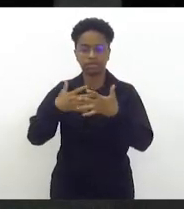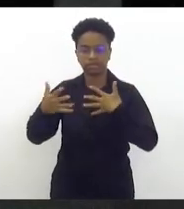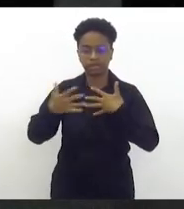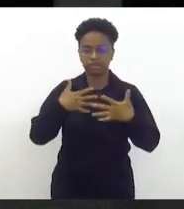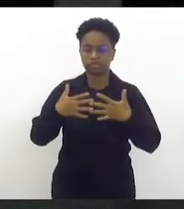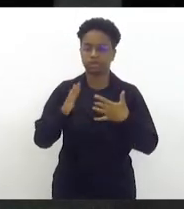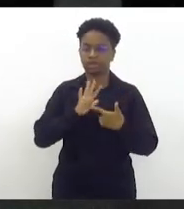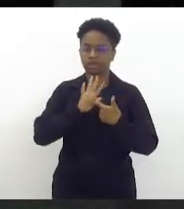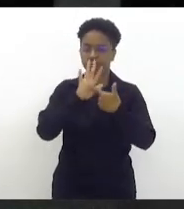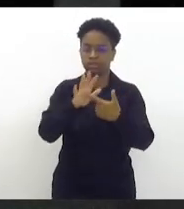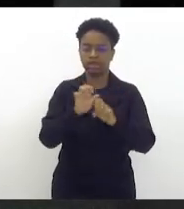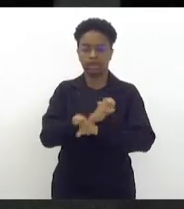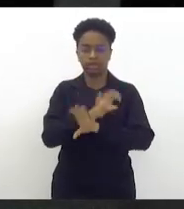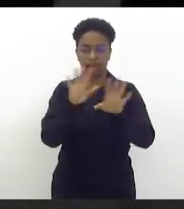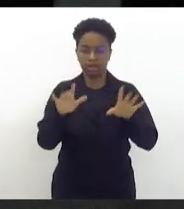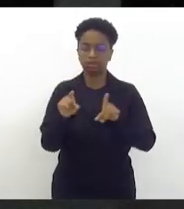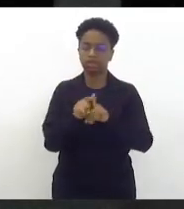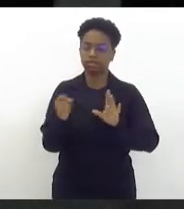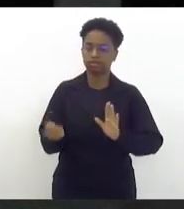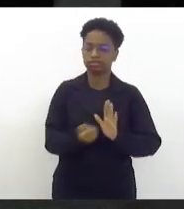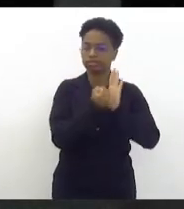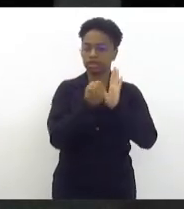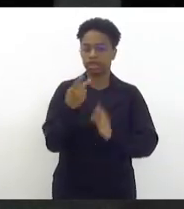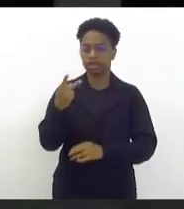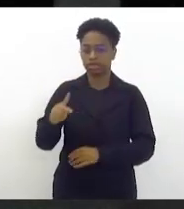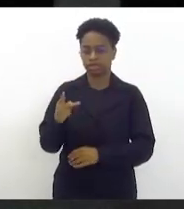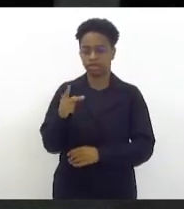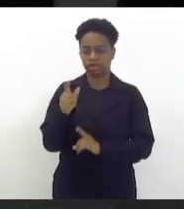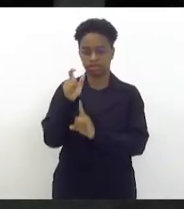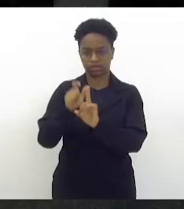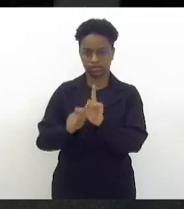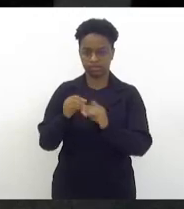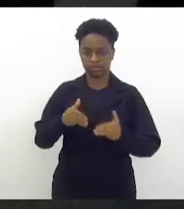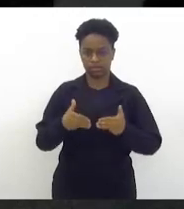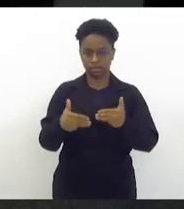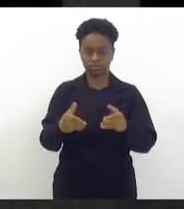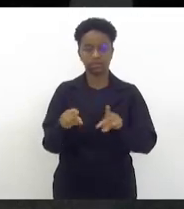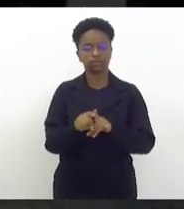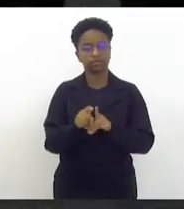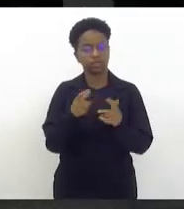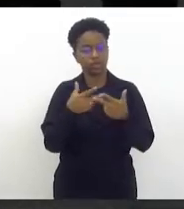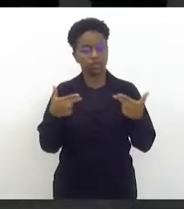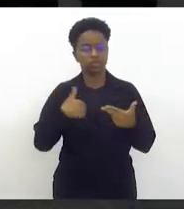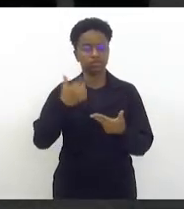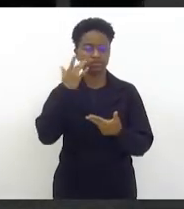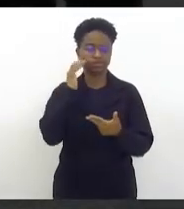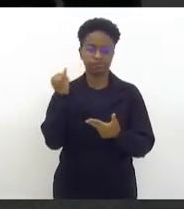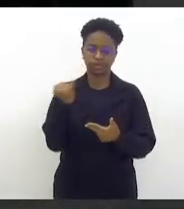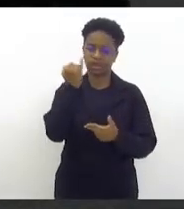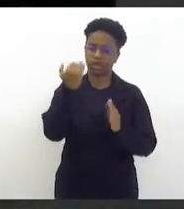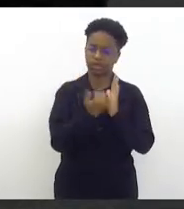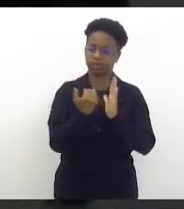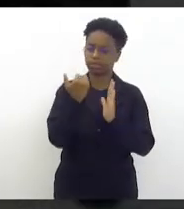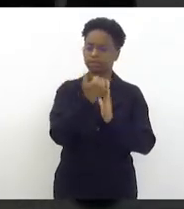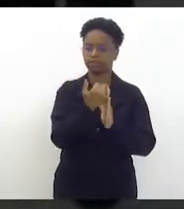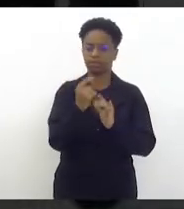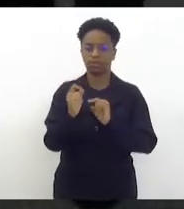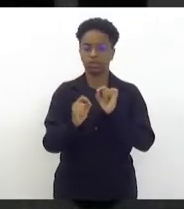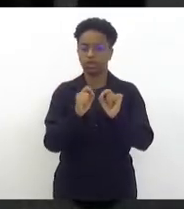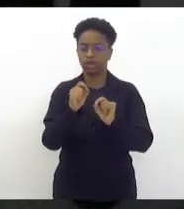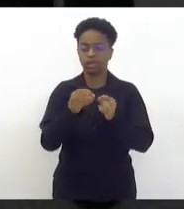transparentes. Tem sido a marca da ministra Margareth, algo que eu considero muito importante, que é